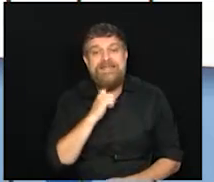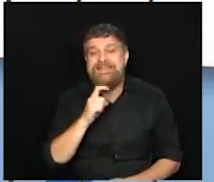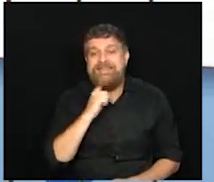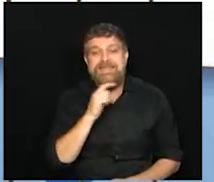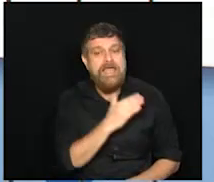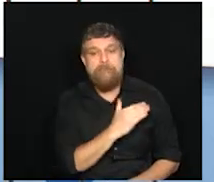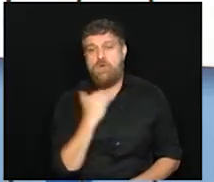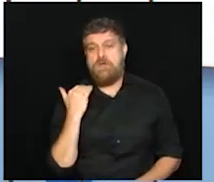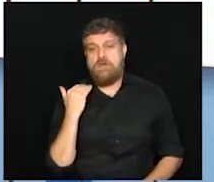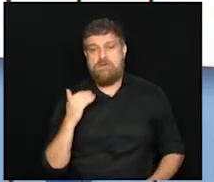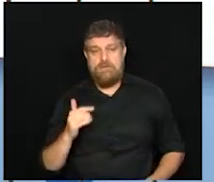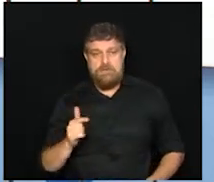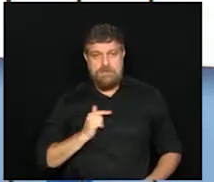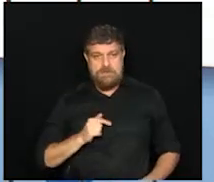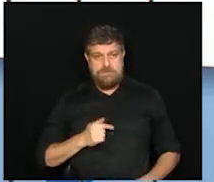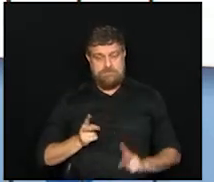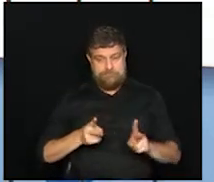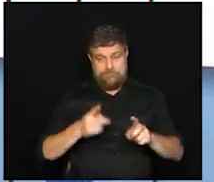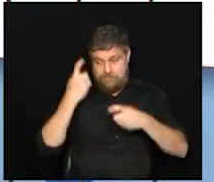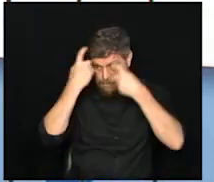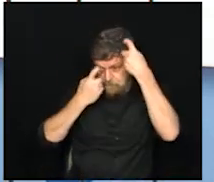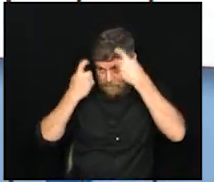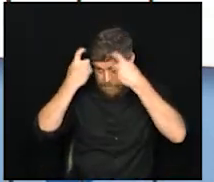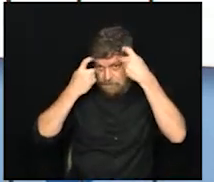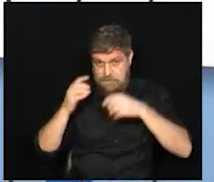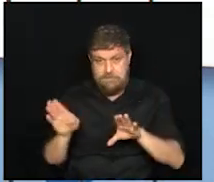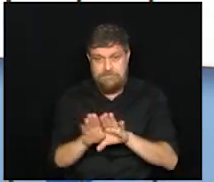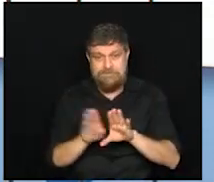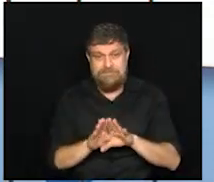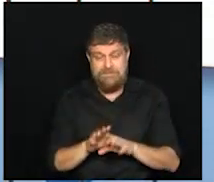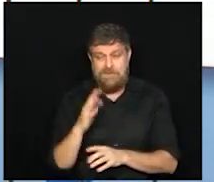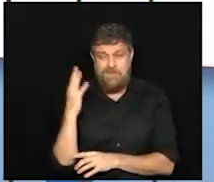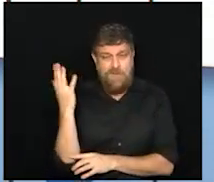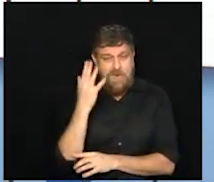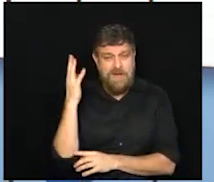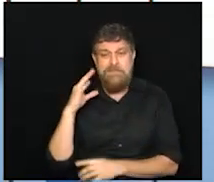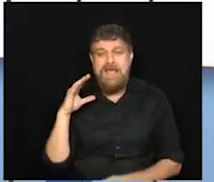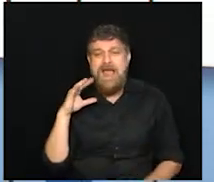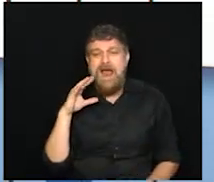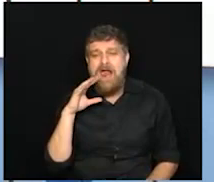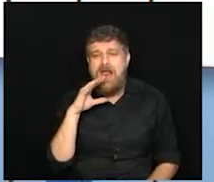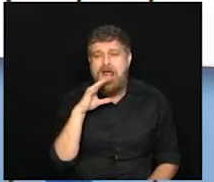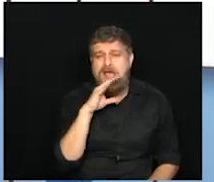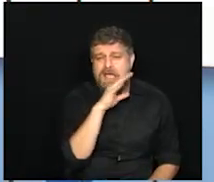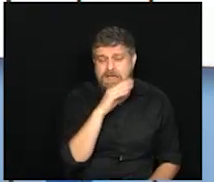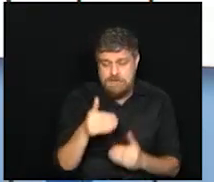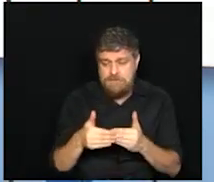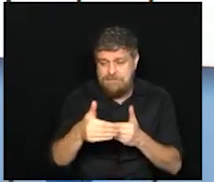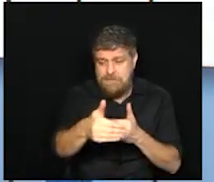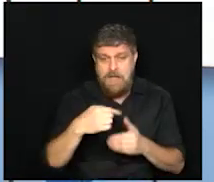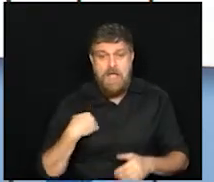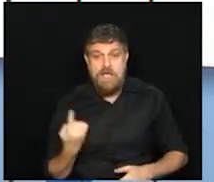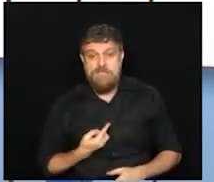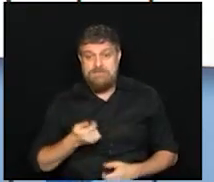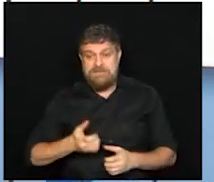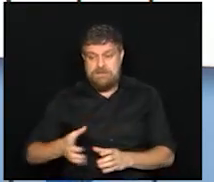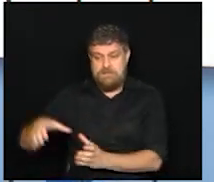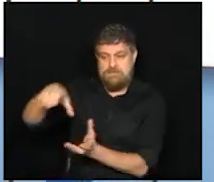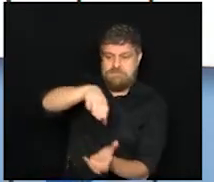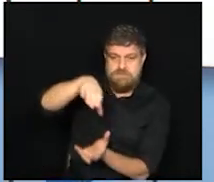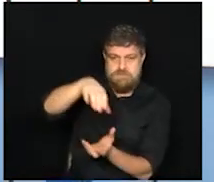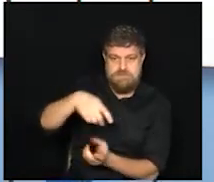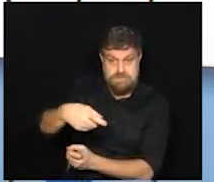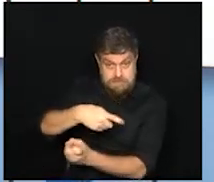Nós mantemos aqui a preocupação com o próximo verão, porque nós precisamos aí eliminar os